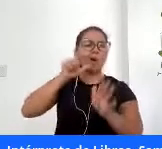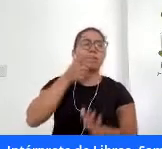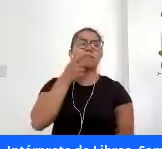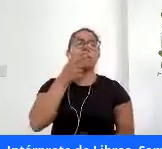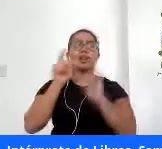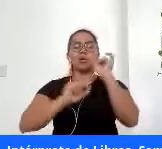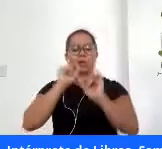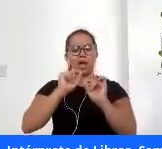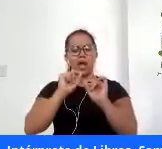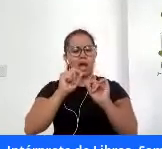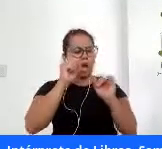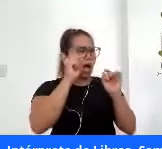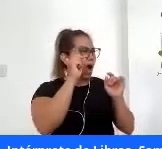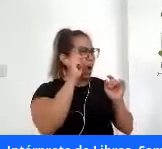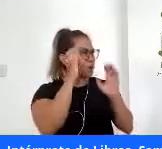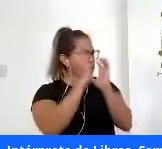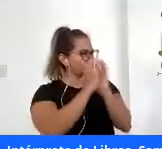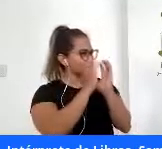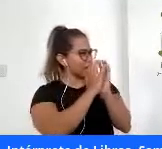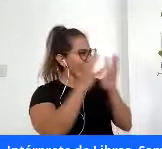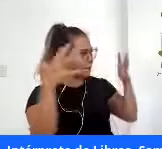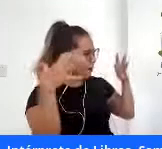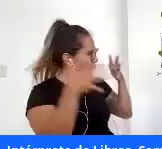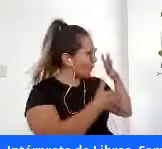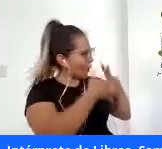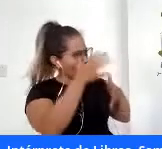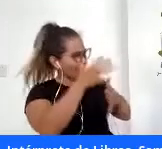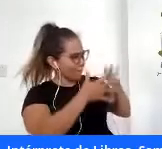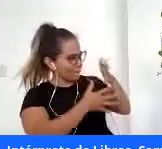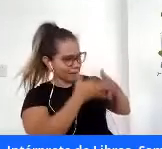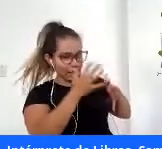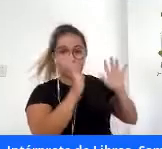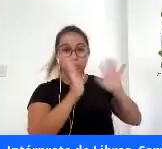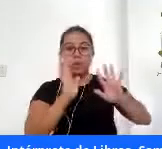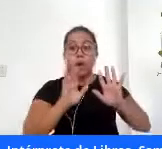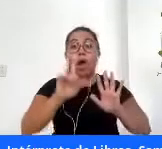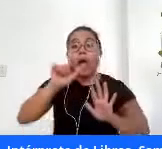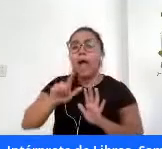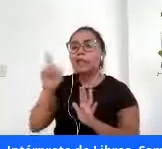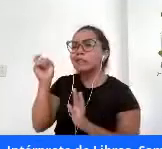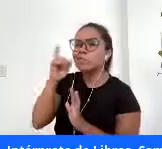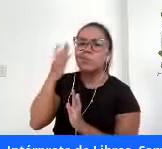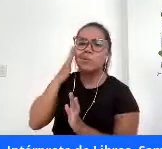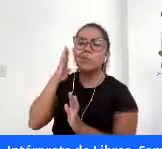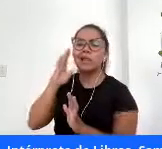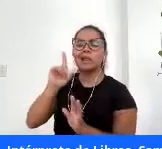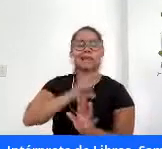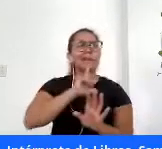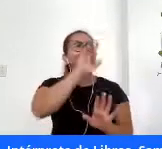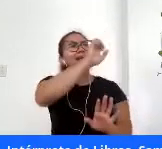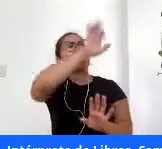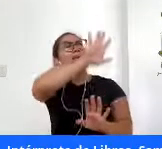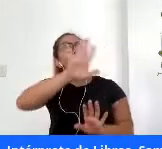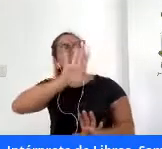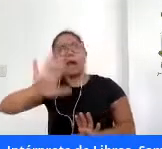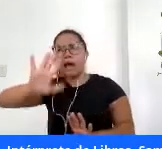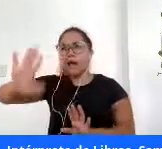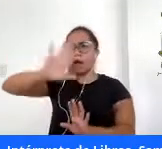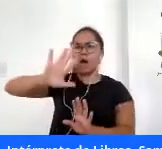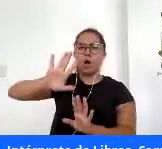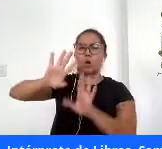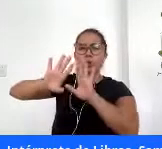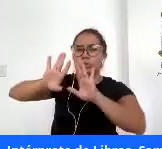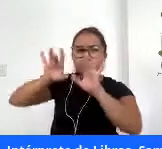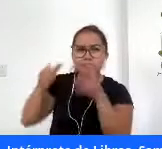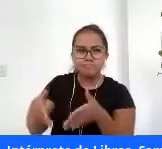ele é complexo. Né? Ele é complexo em que sentido? Ele é composto por várias sub-regiões especializadas,